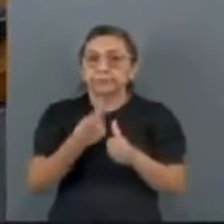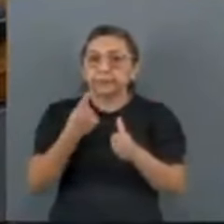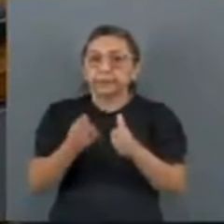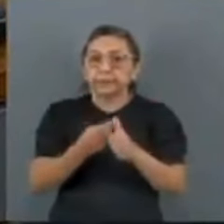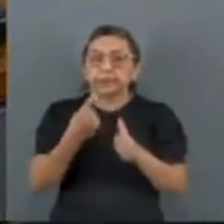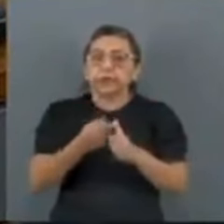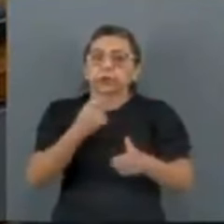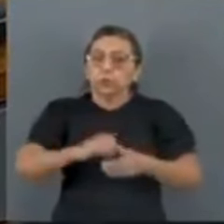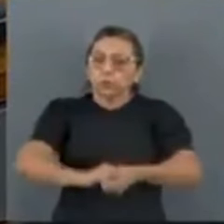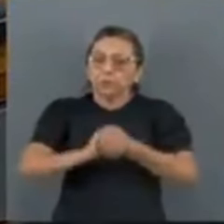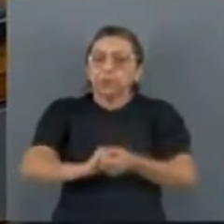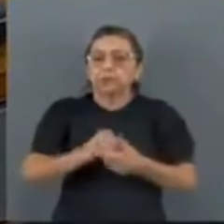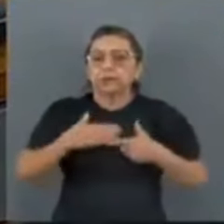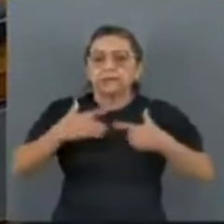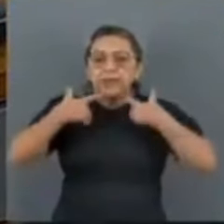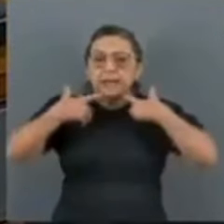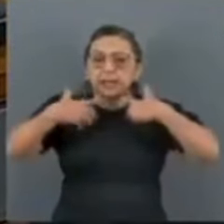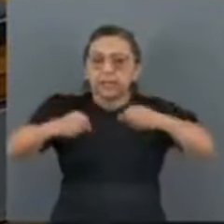tontorona